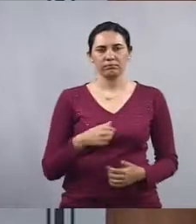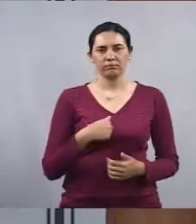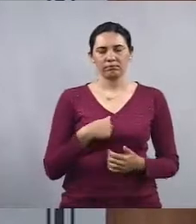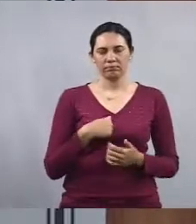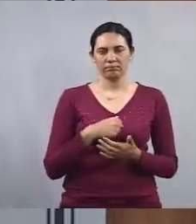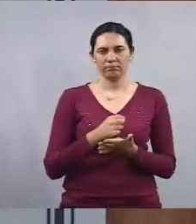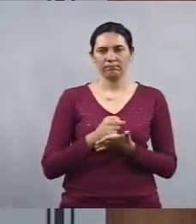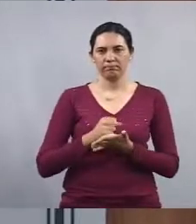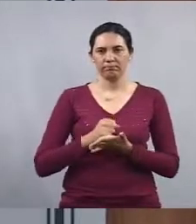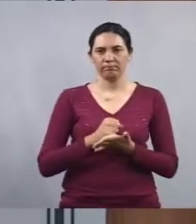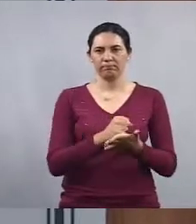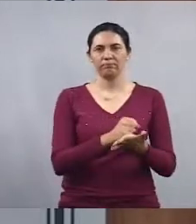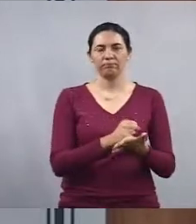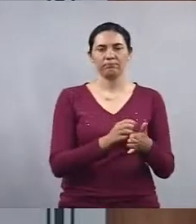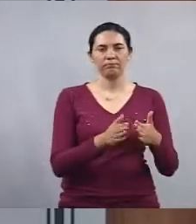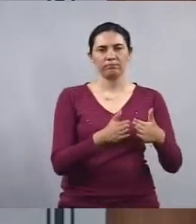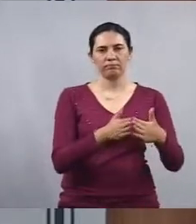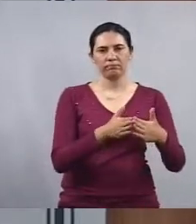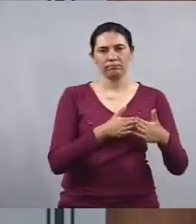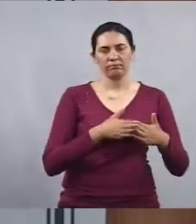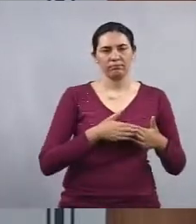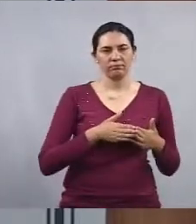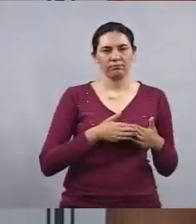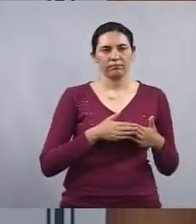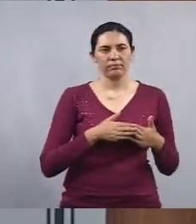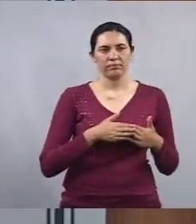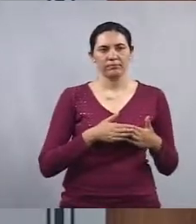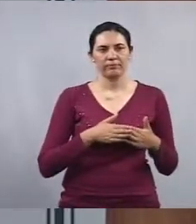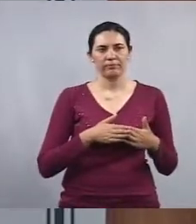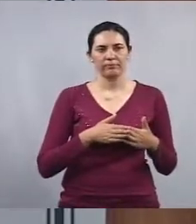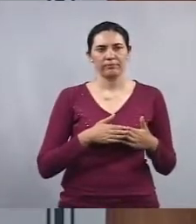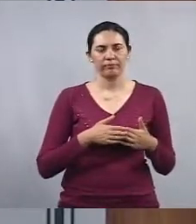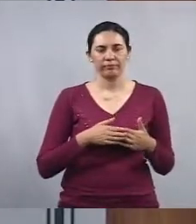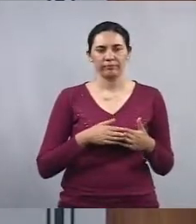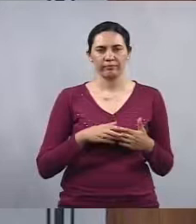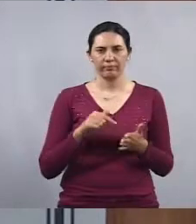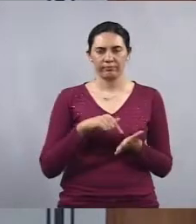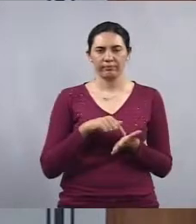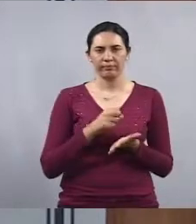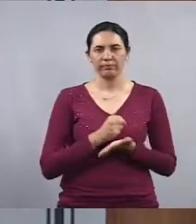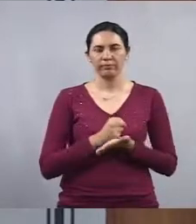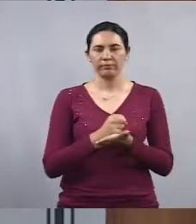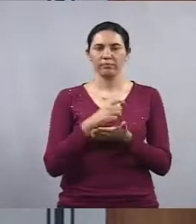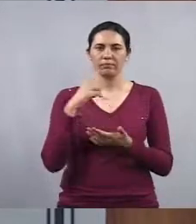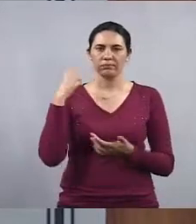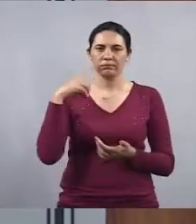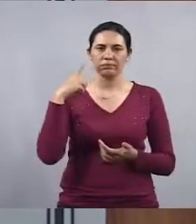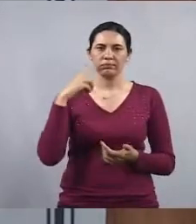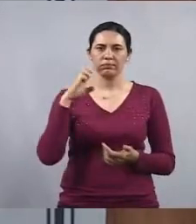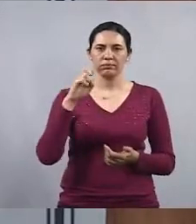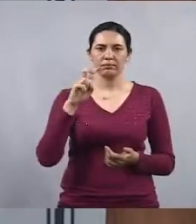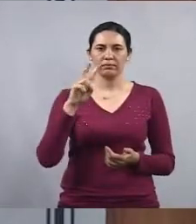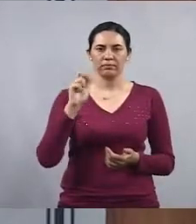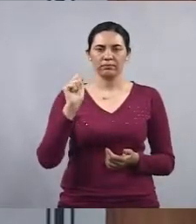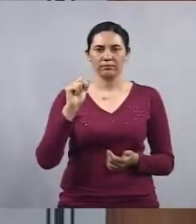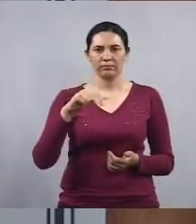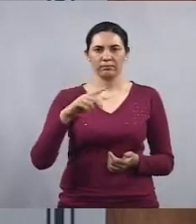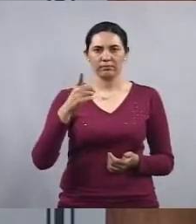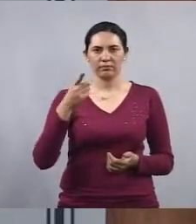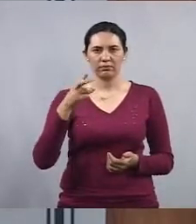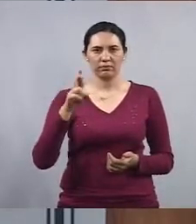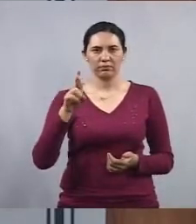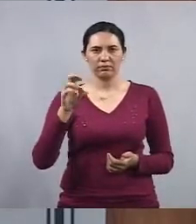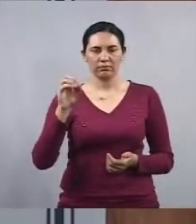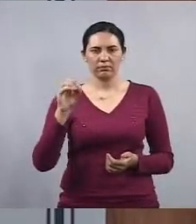esse esse requerimento e aqui eu estou encaminhando para o deputado federal ver Evandro gussi que é do meu